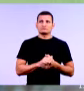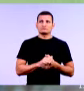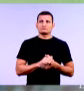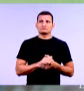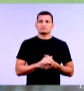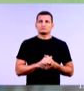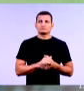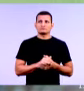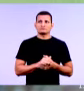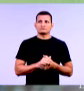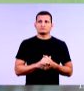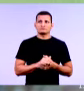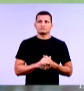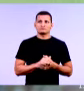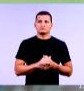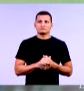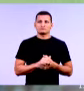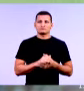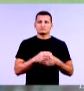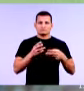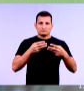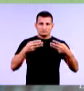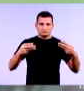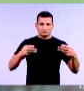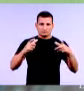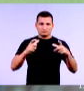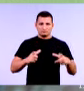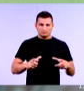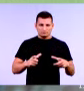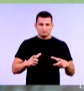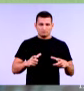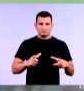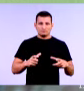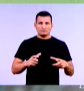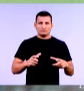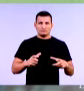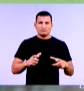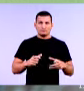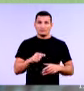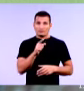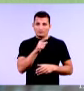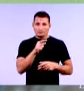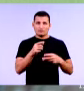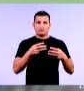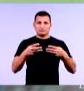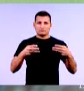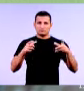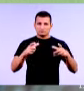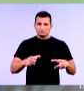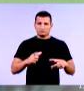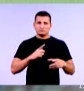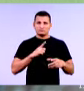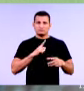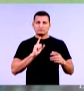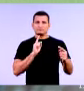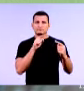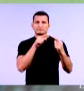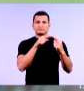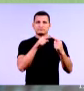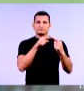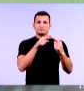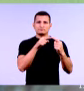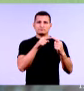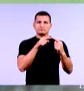aqui na lousa. Então, você parte de uma rede local, ok? Essa rede local está conectada a um